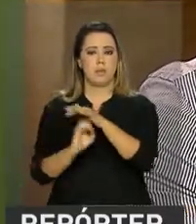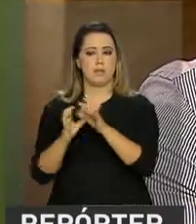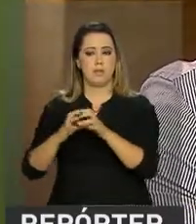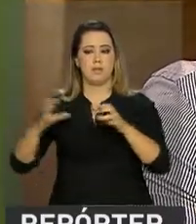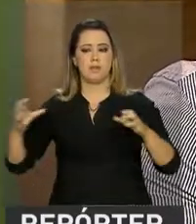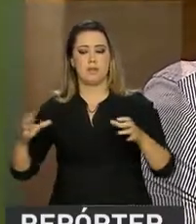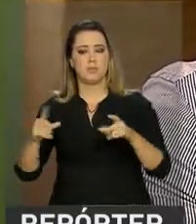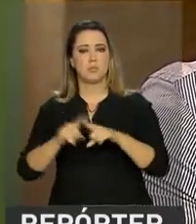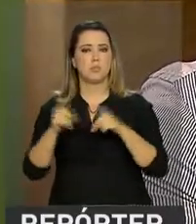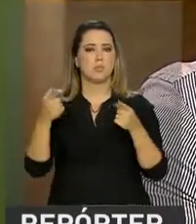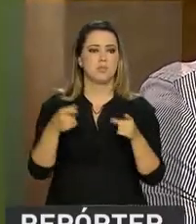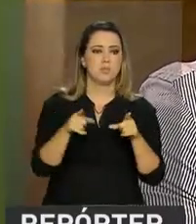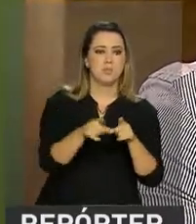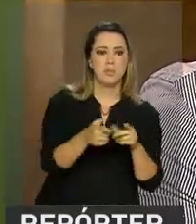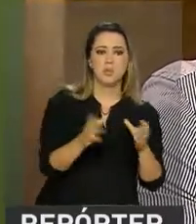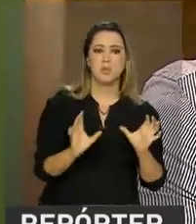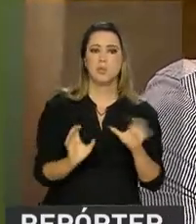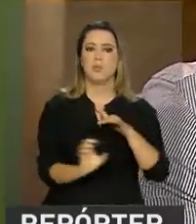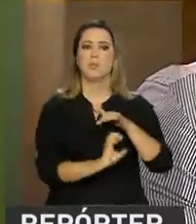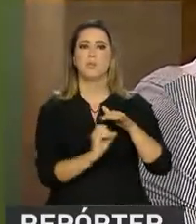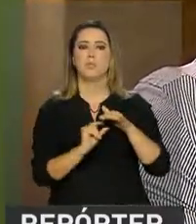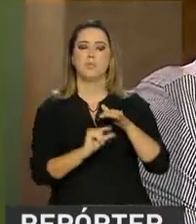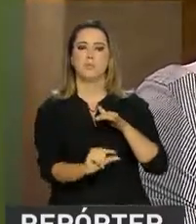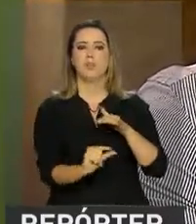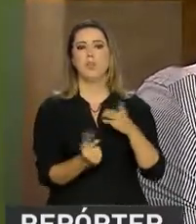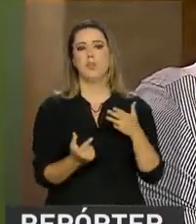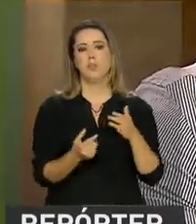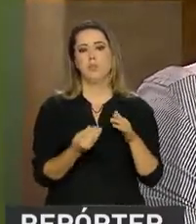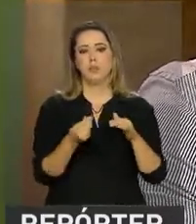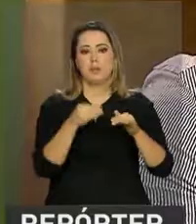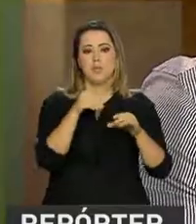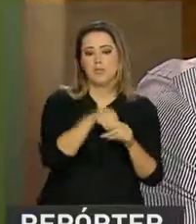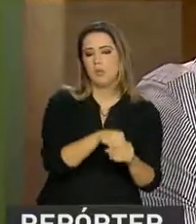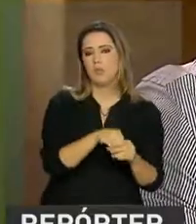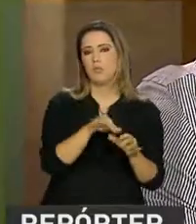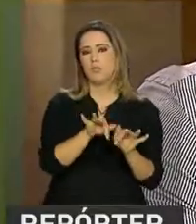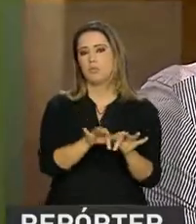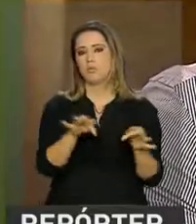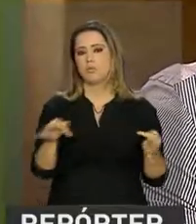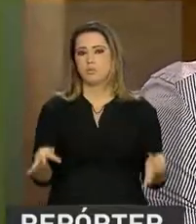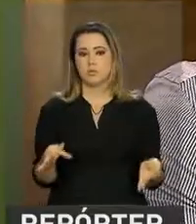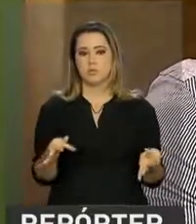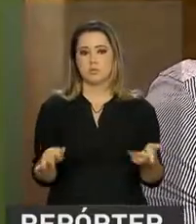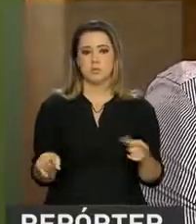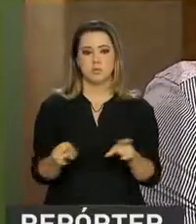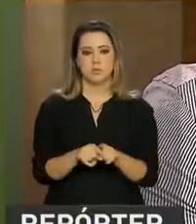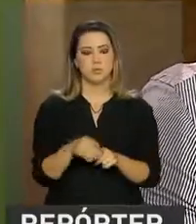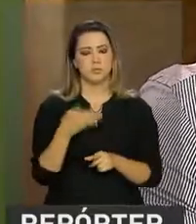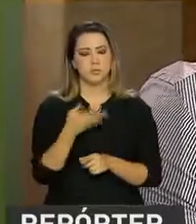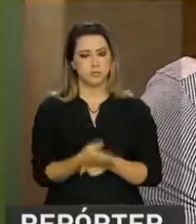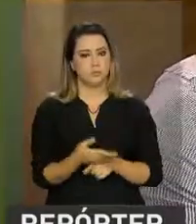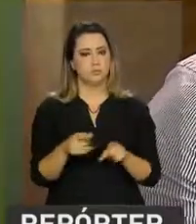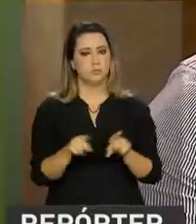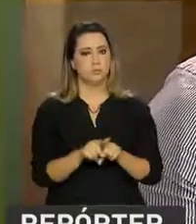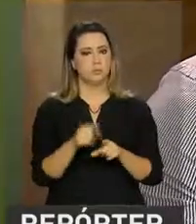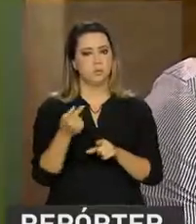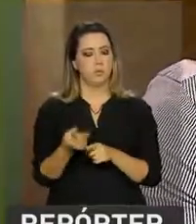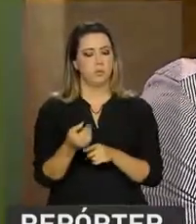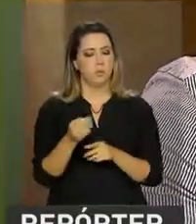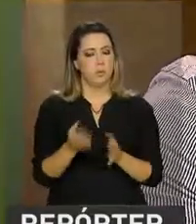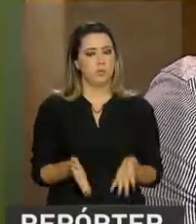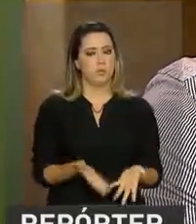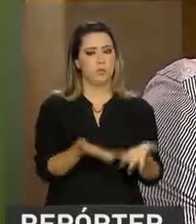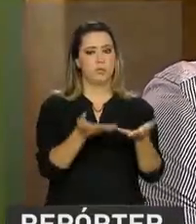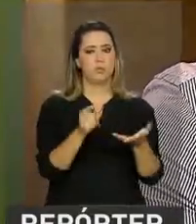e também não eram consideradas empresas pequenas o suficiente para participar de um alíquota subsidiada pelo governo um alíquota de